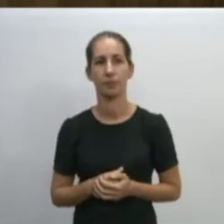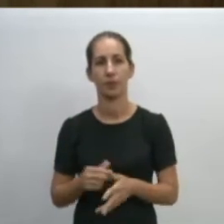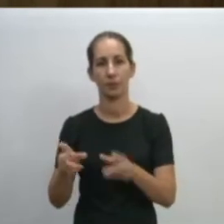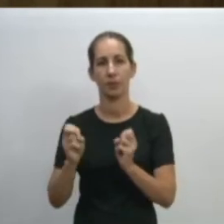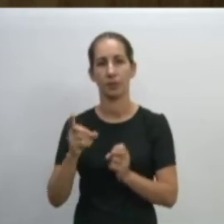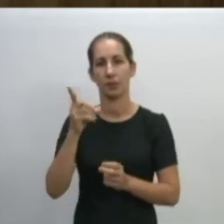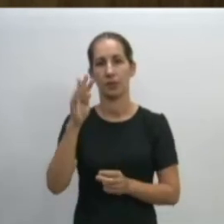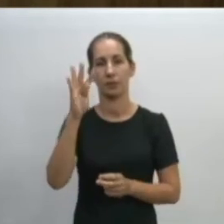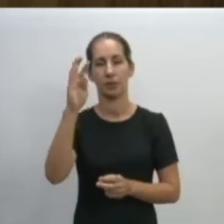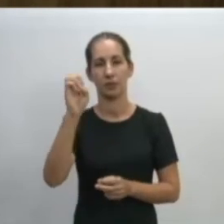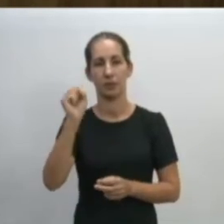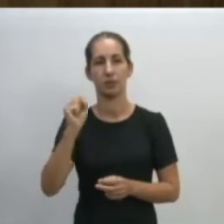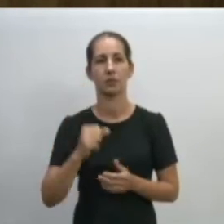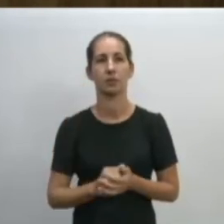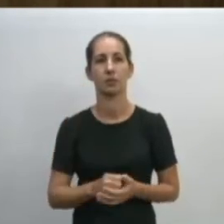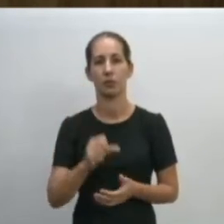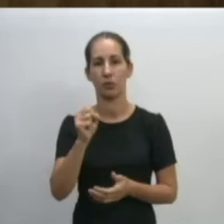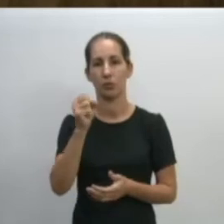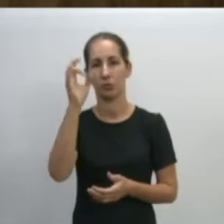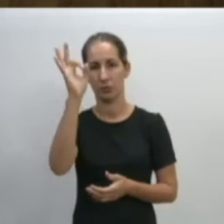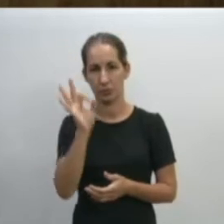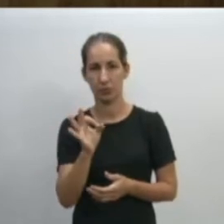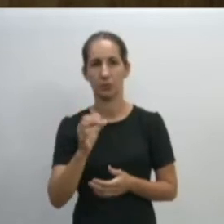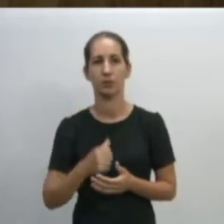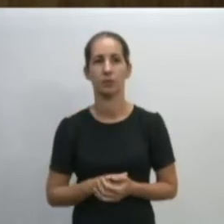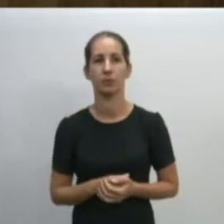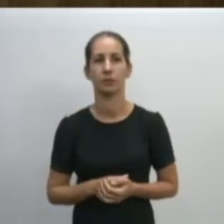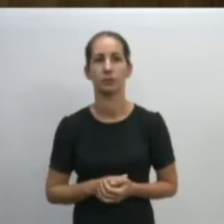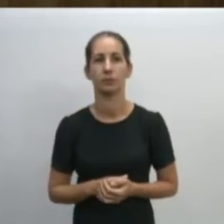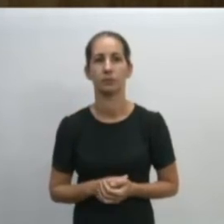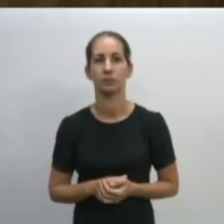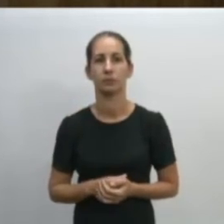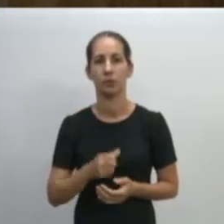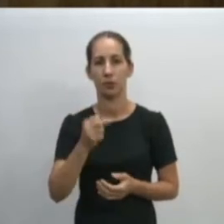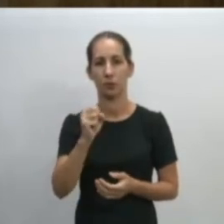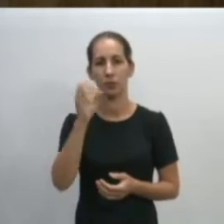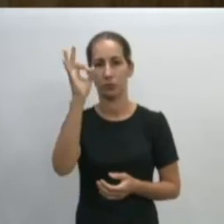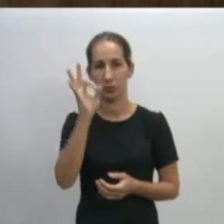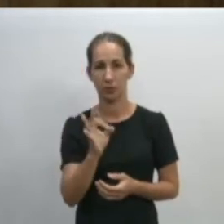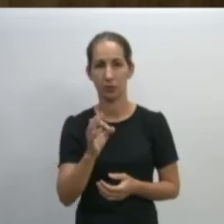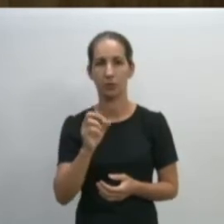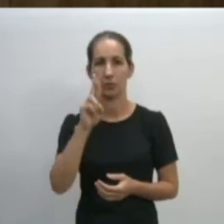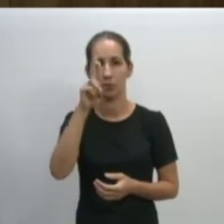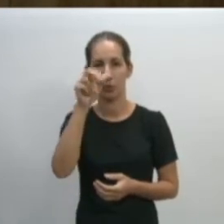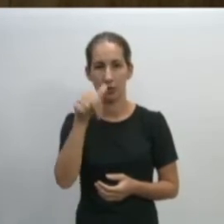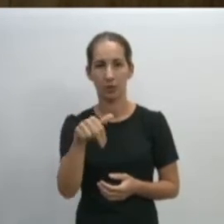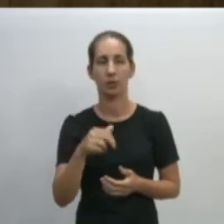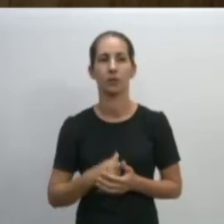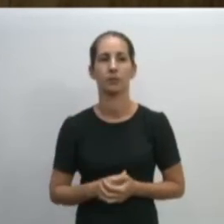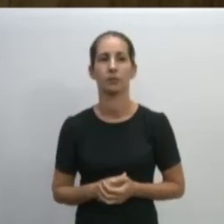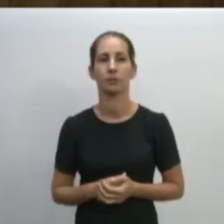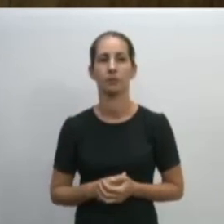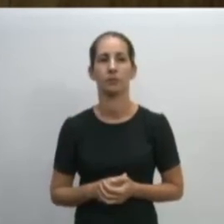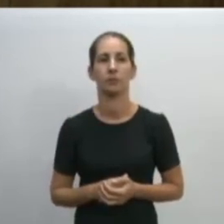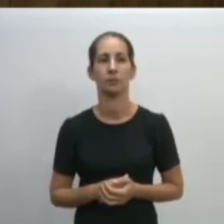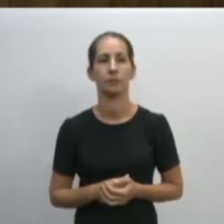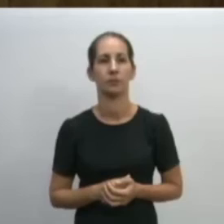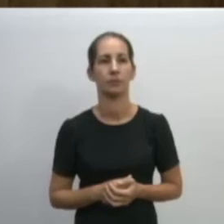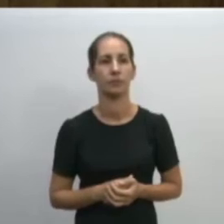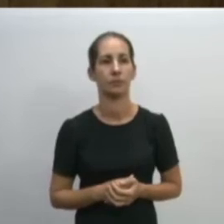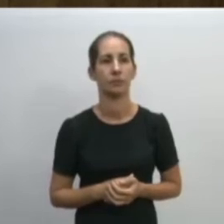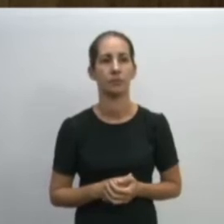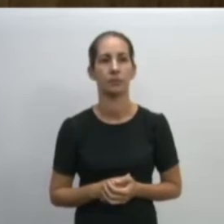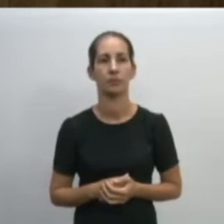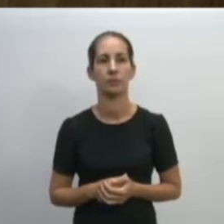diagnosticada com diabetes. 8%, vereador Ranieri. 8% da população norte-riograndense, vereador Kleber,